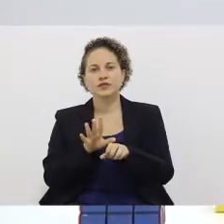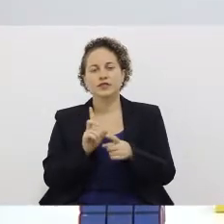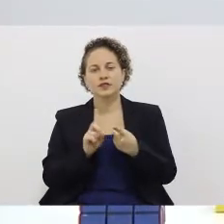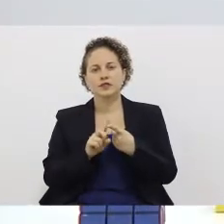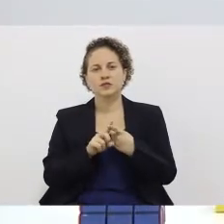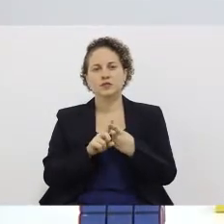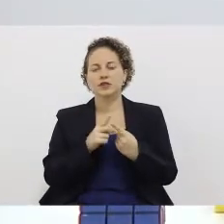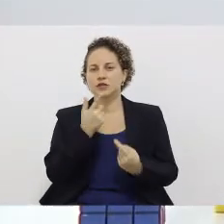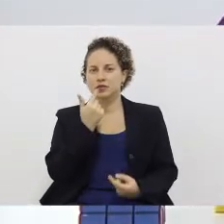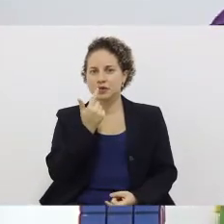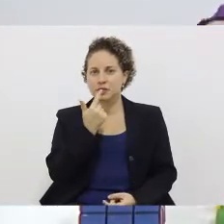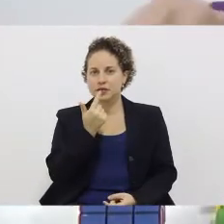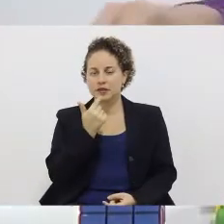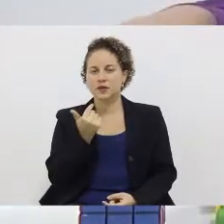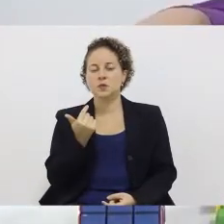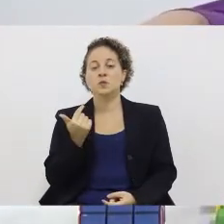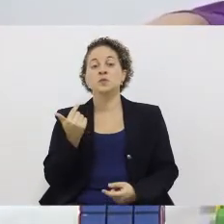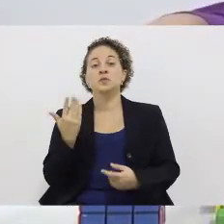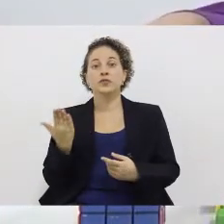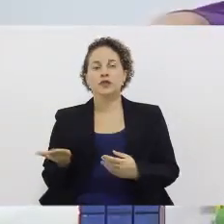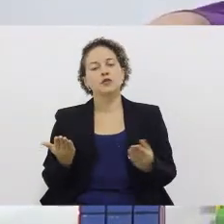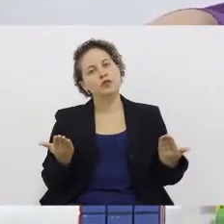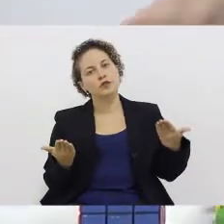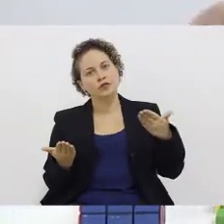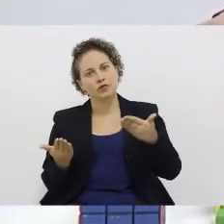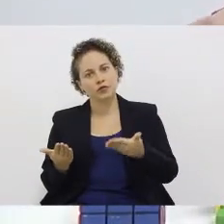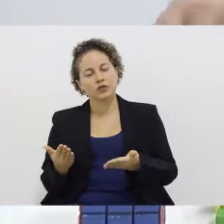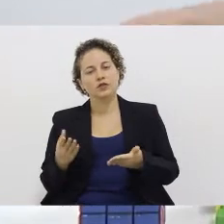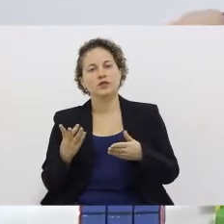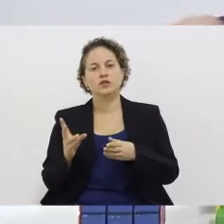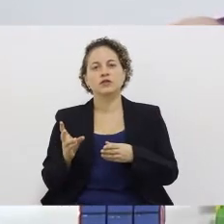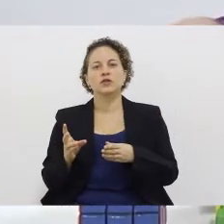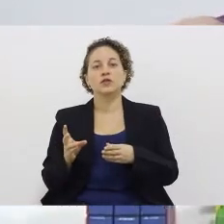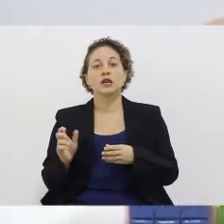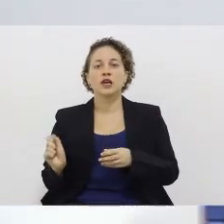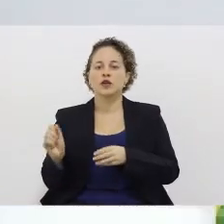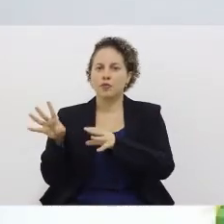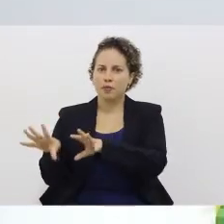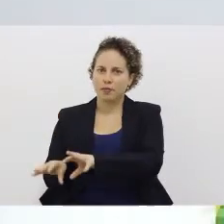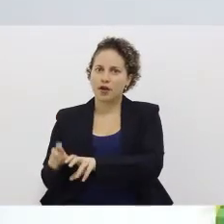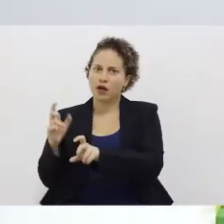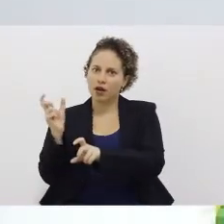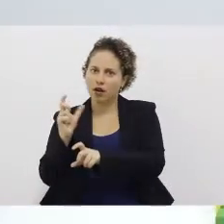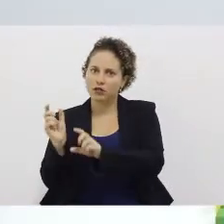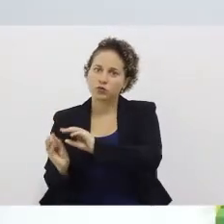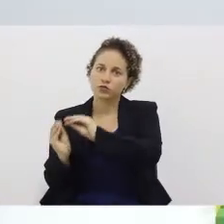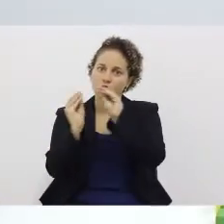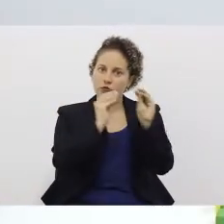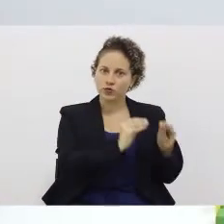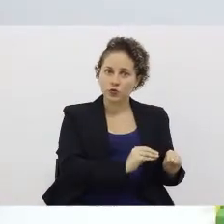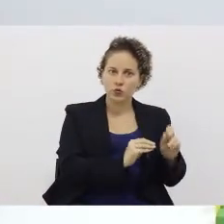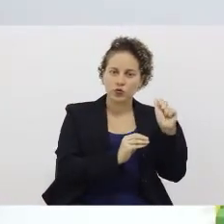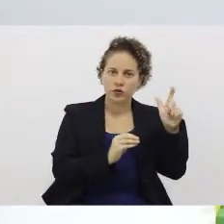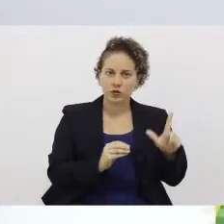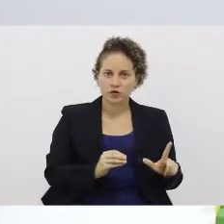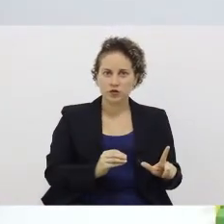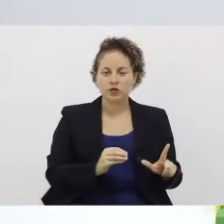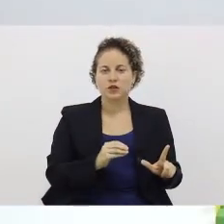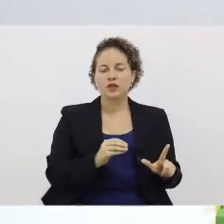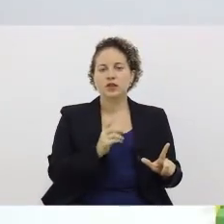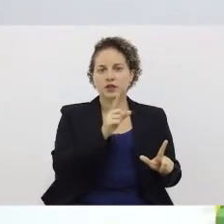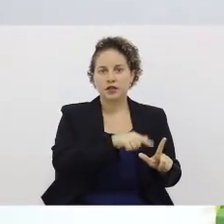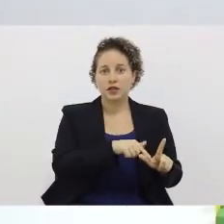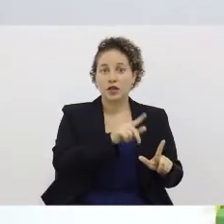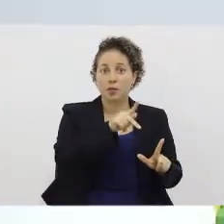o operador vermelho. Então, ele vem para cá, o cartão volta para o operador azul e o produto vem para o operador